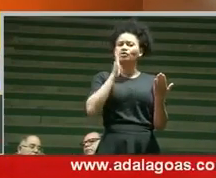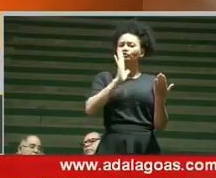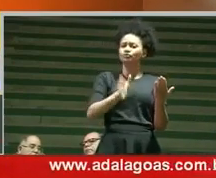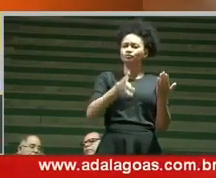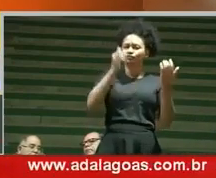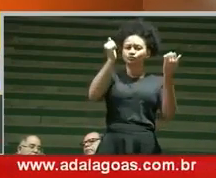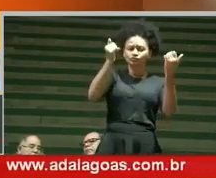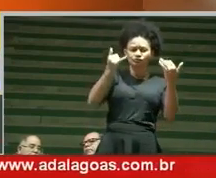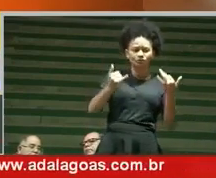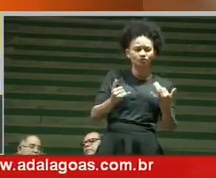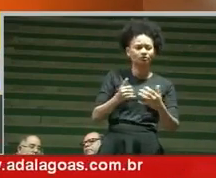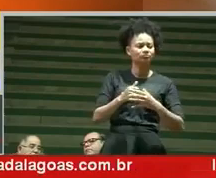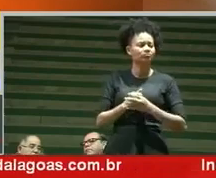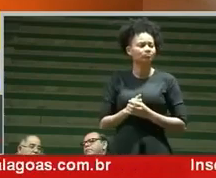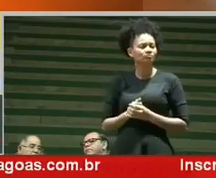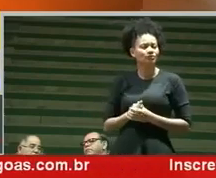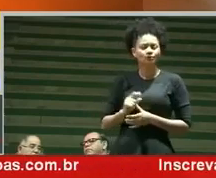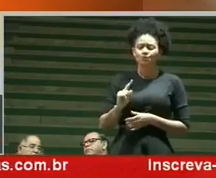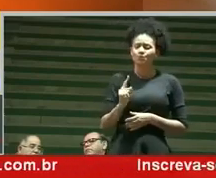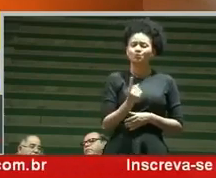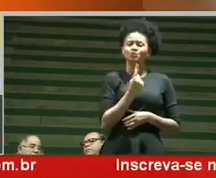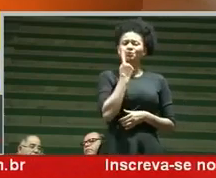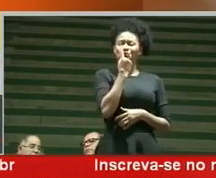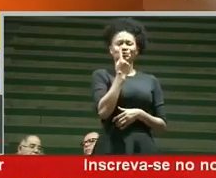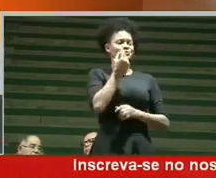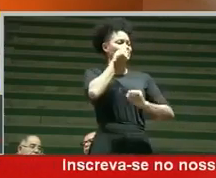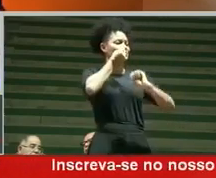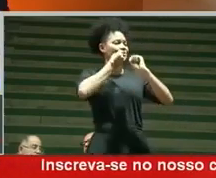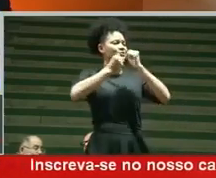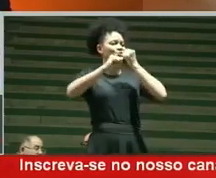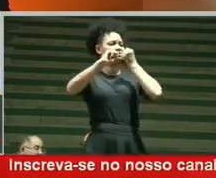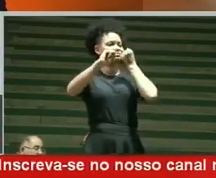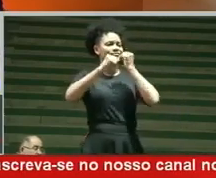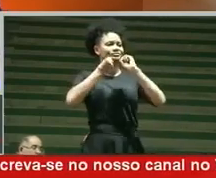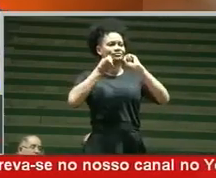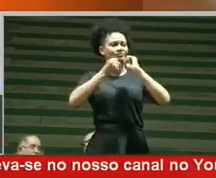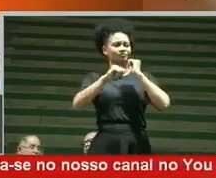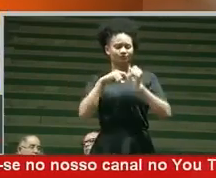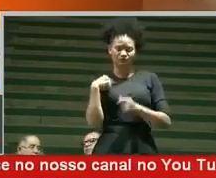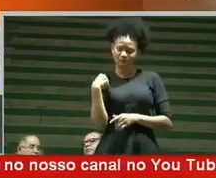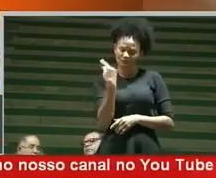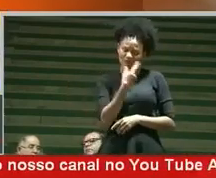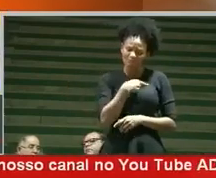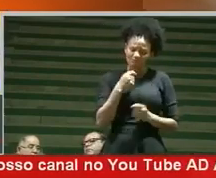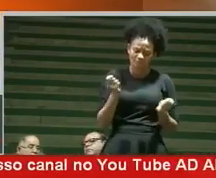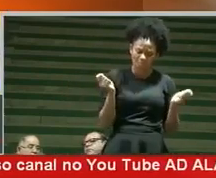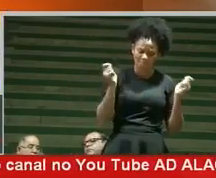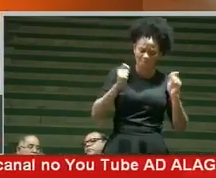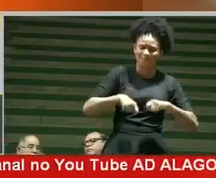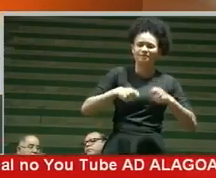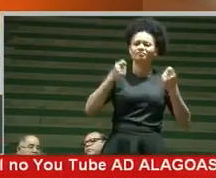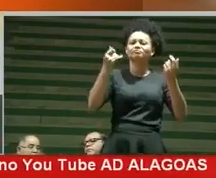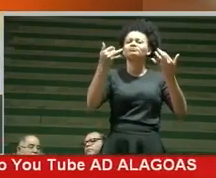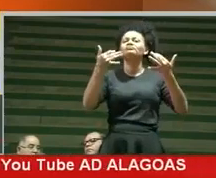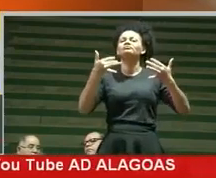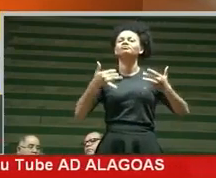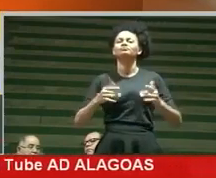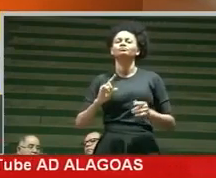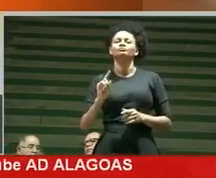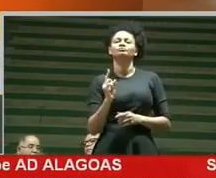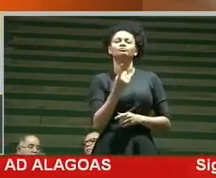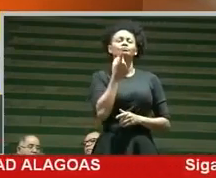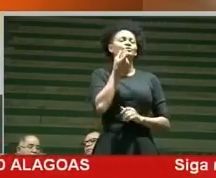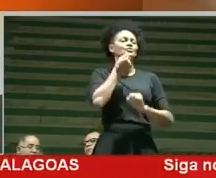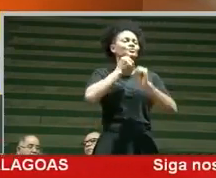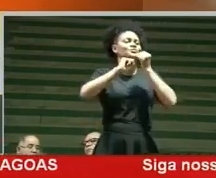eu diria que este é um daqueles salmos que nós podemos chamá-lo de um dos